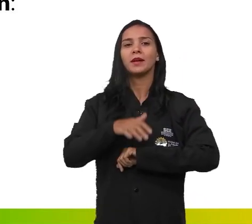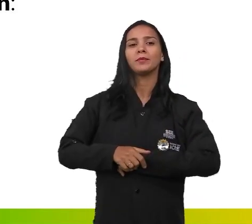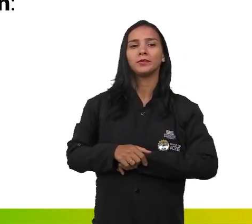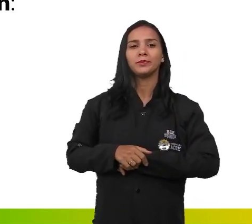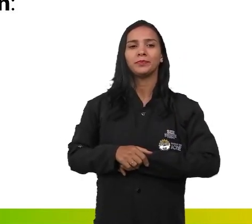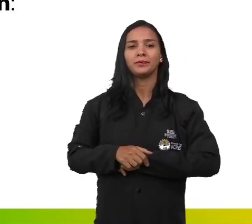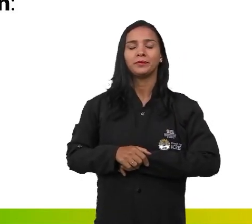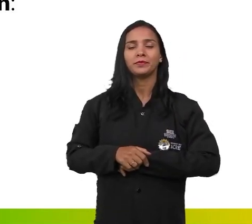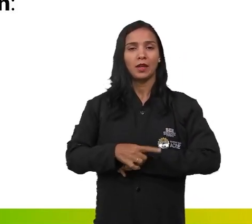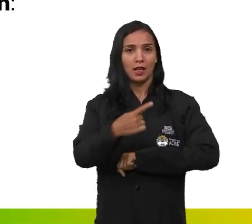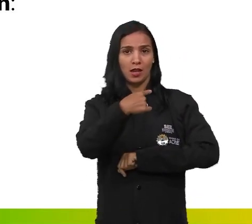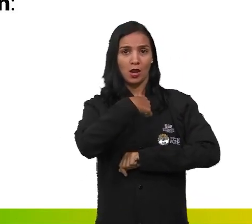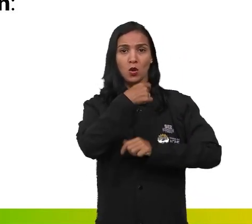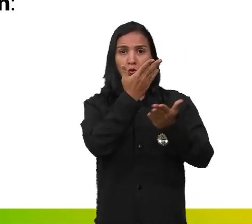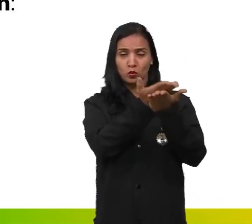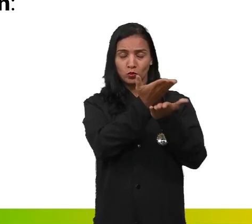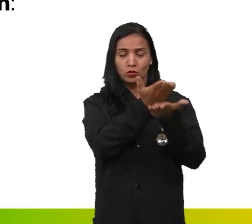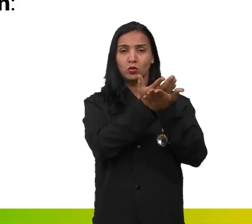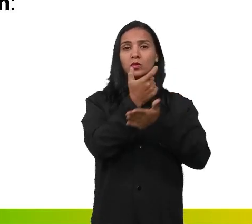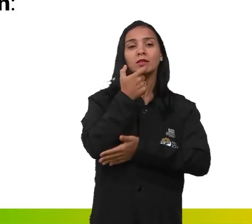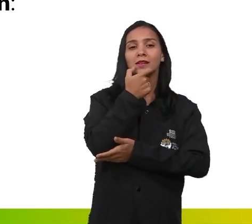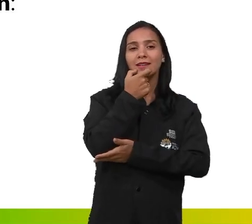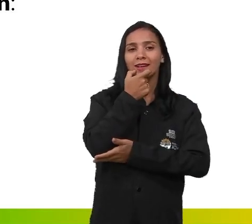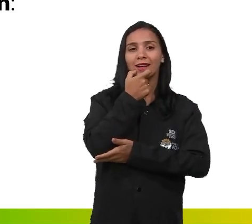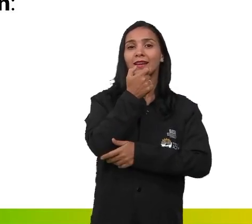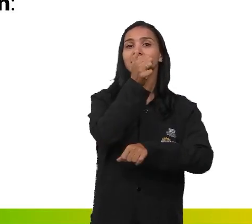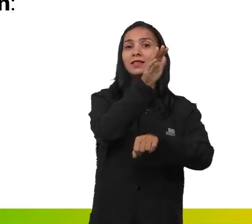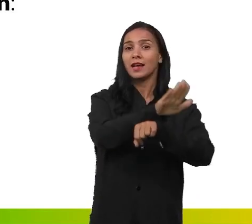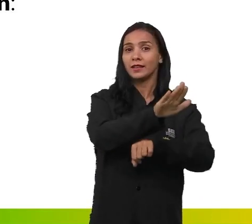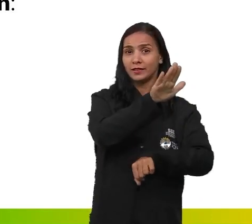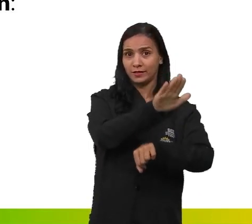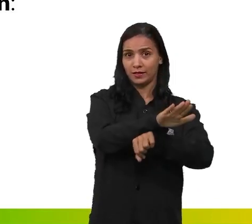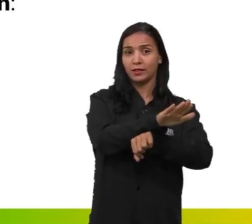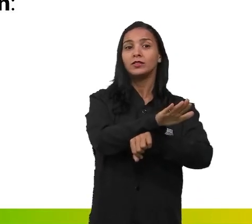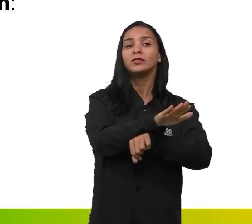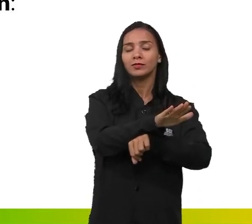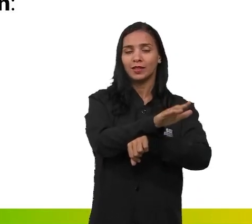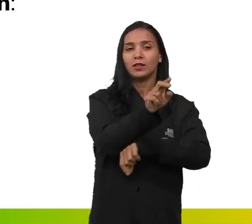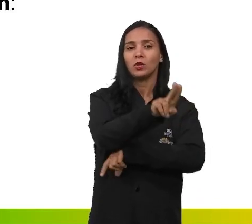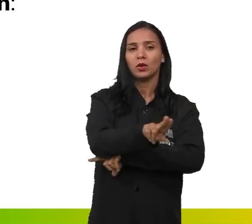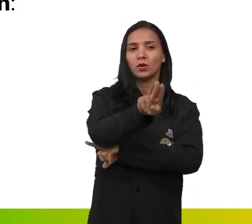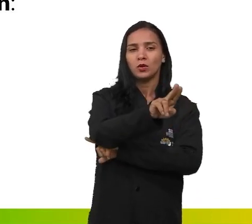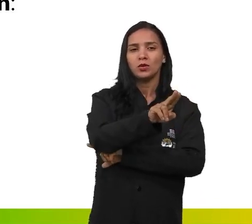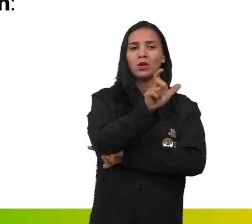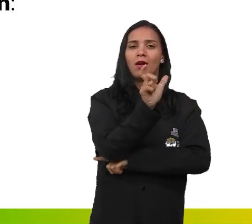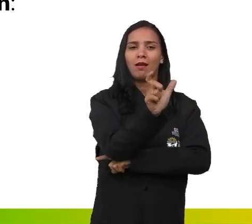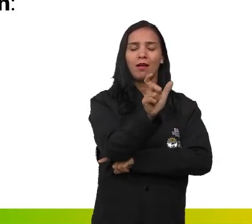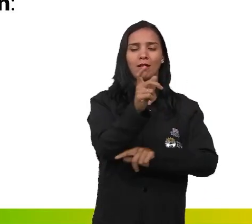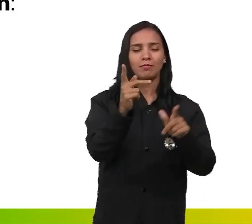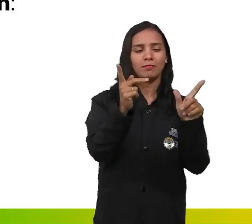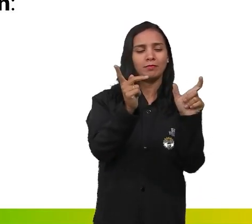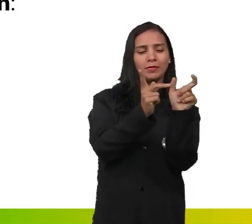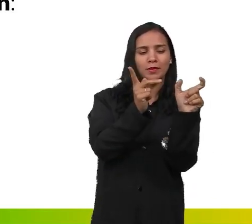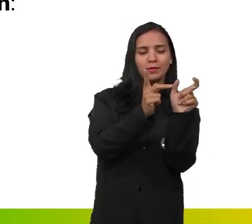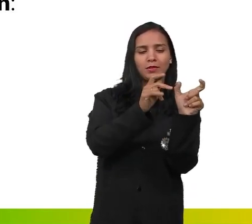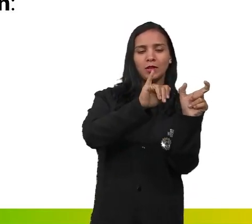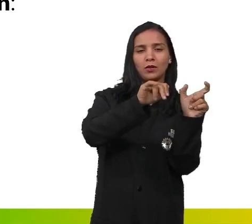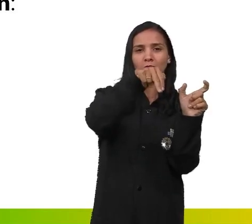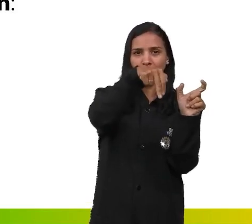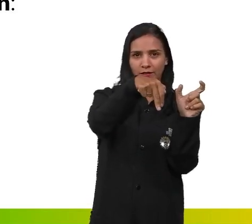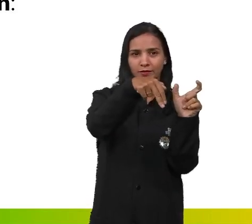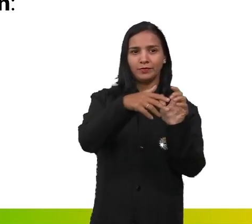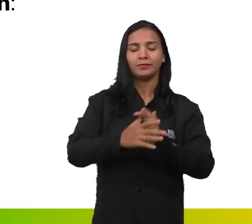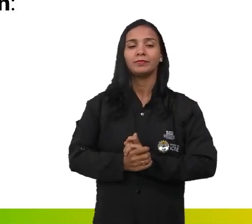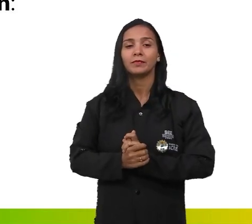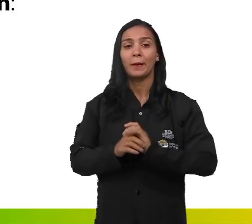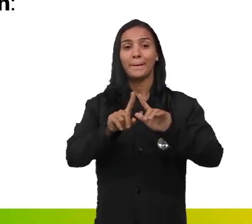the afternoon. Eu estudo inglês de tarde ou pela tarde, enfim. A exceção é